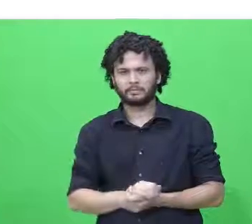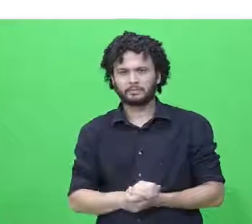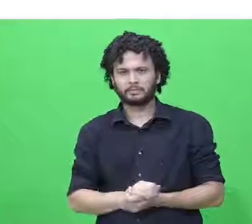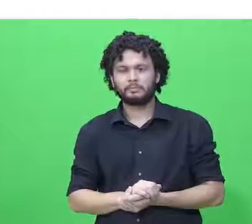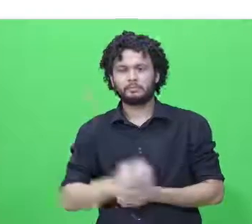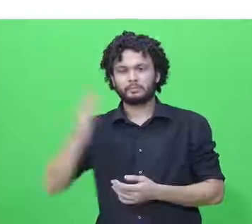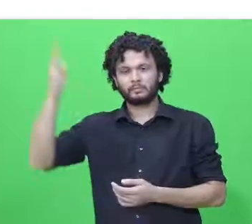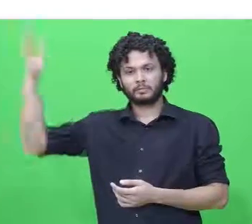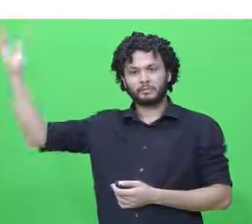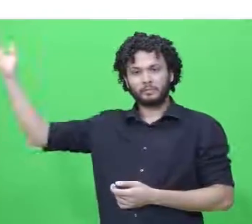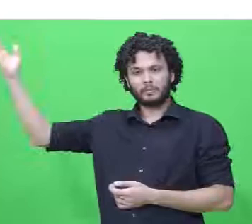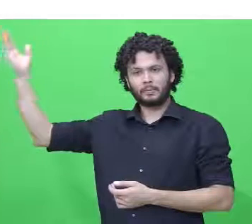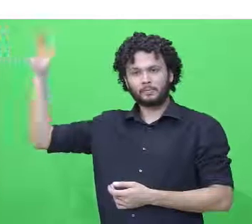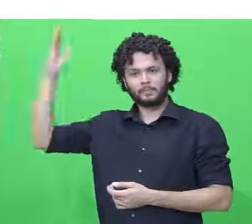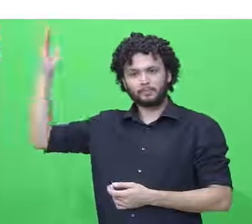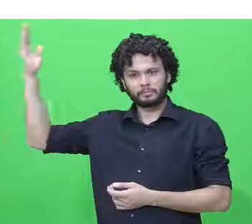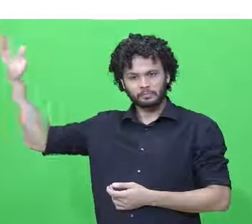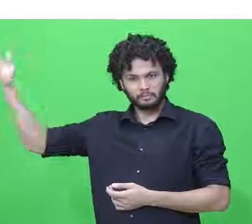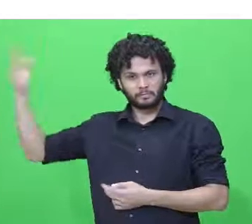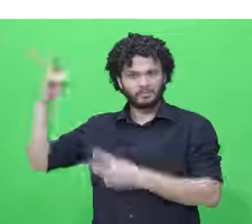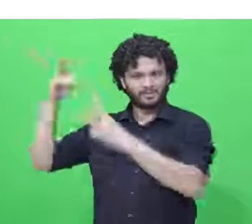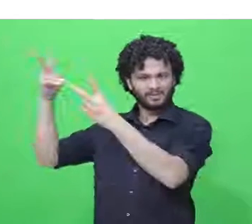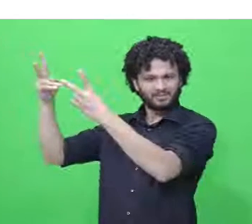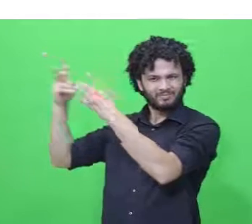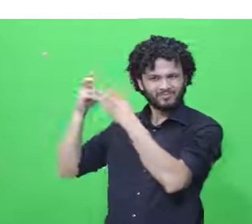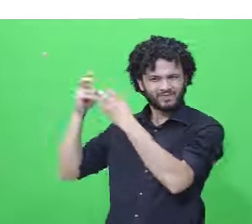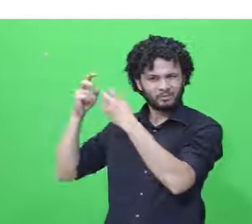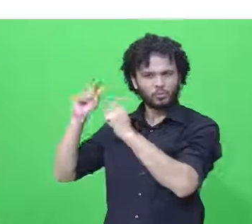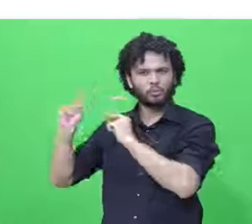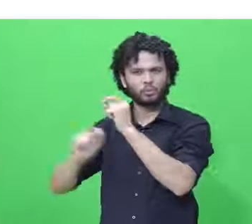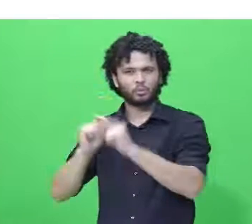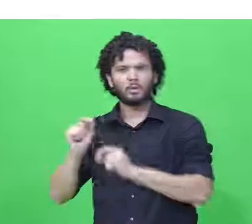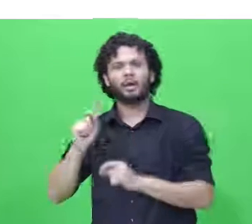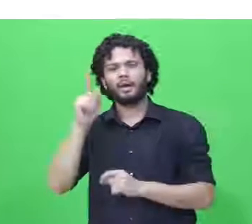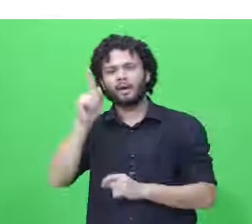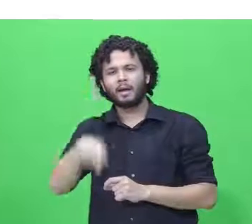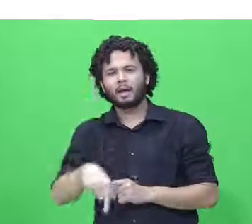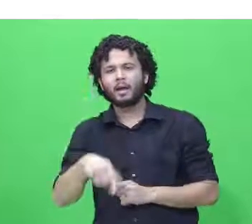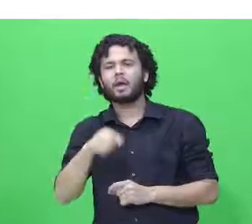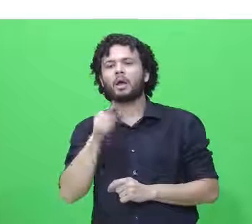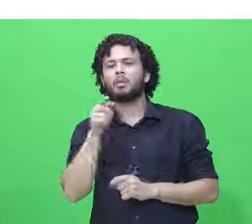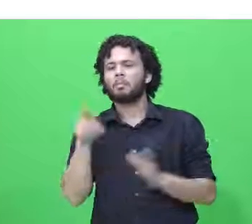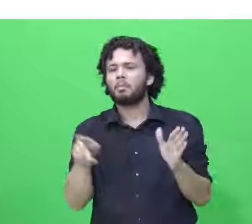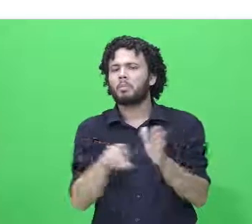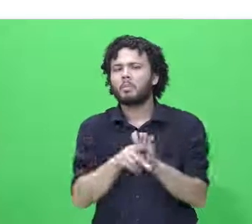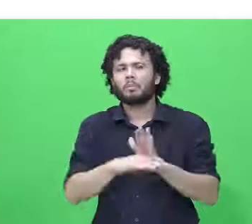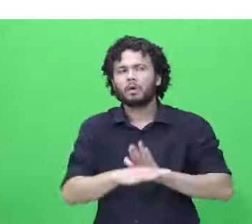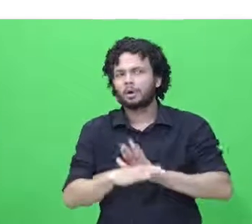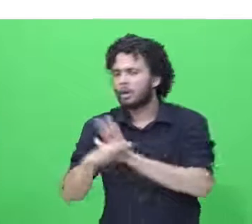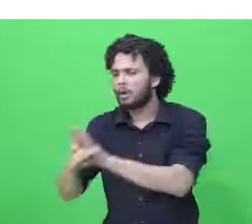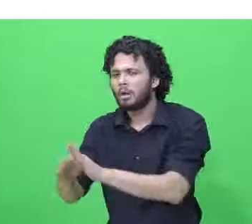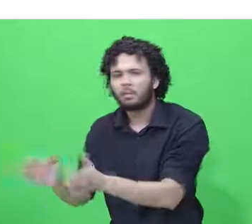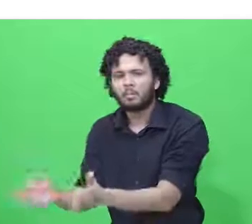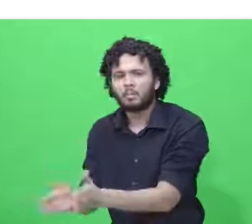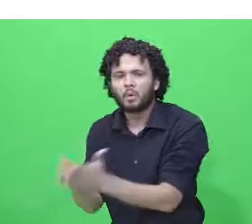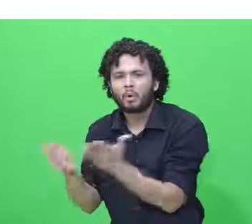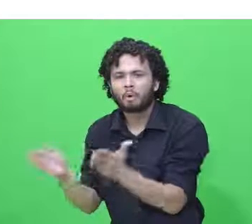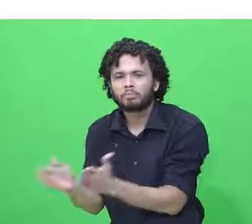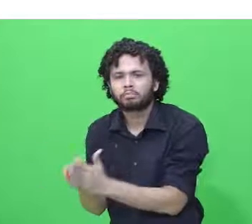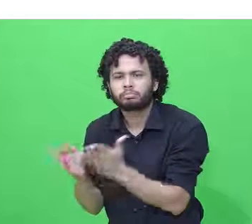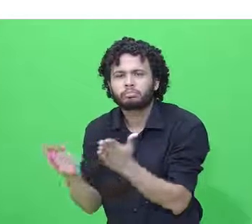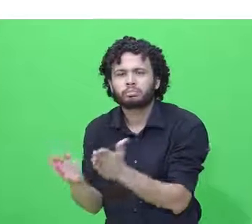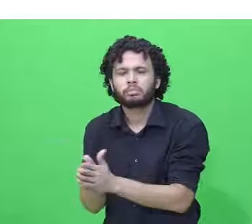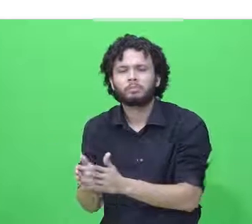Temos, então, nessa imagem aí para vocês, olha só, essa visão do pai dos pobres, do governo varguista, né? Então, ou seja, deu esse